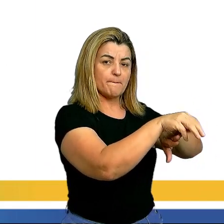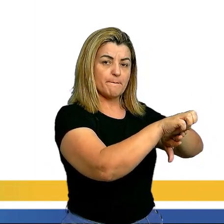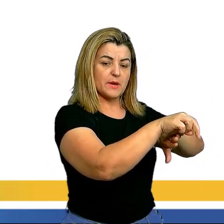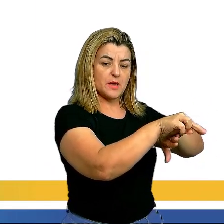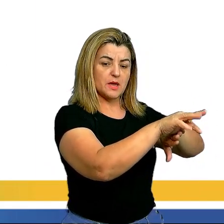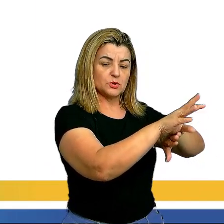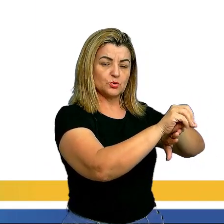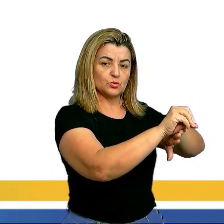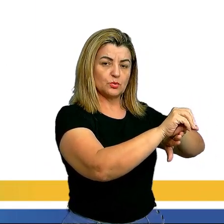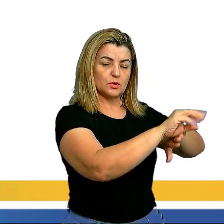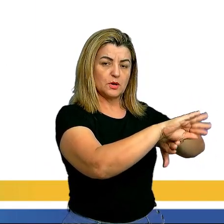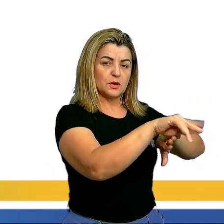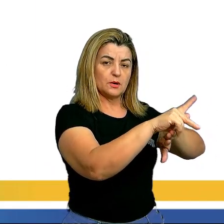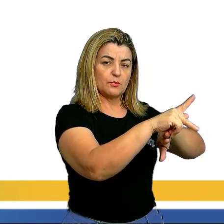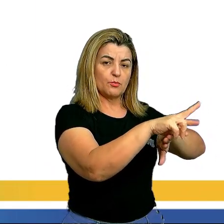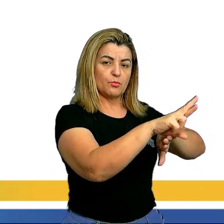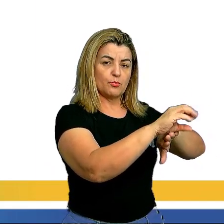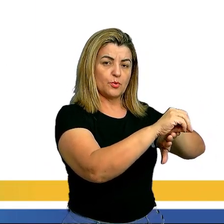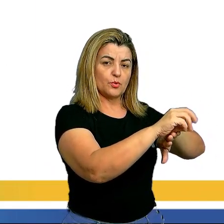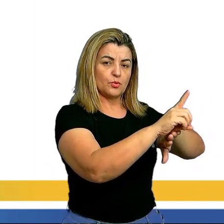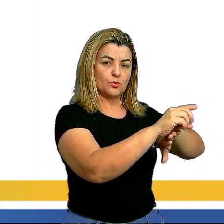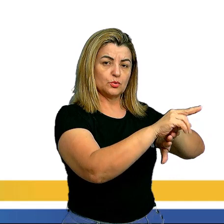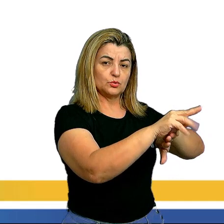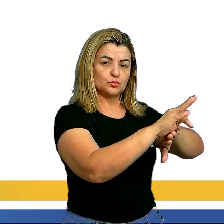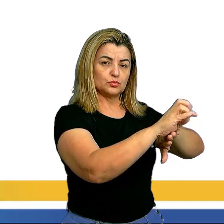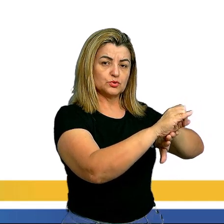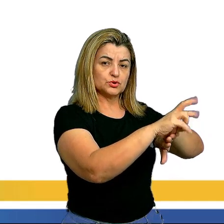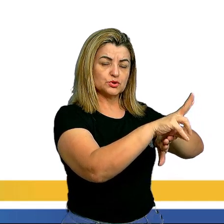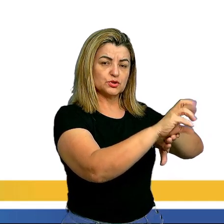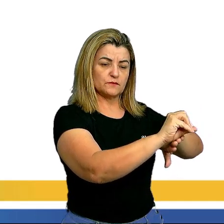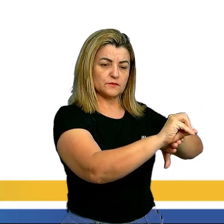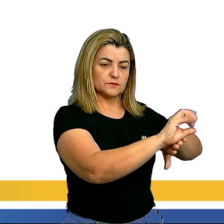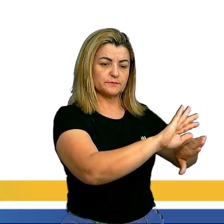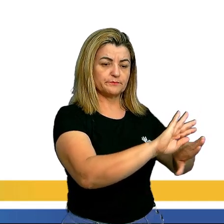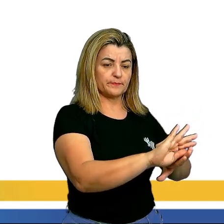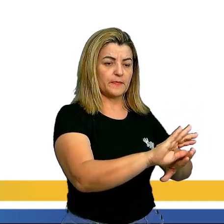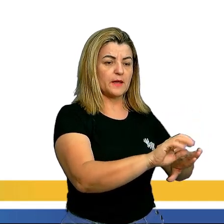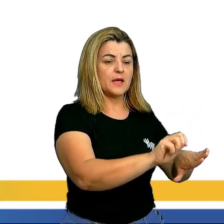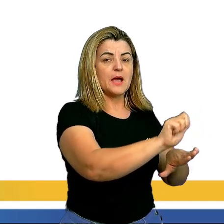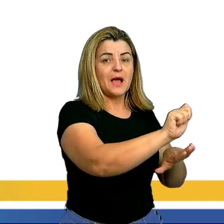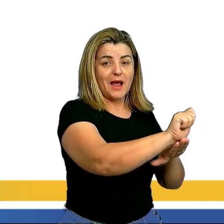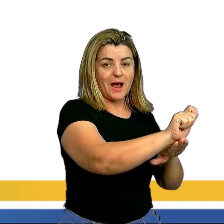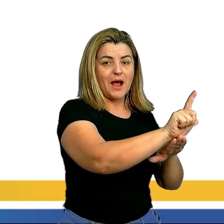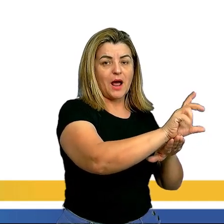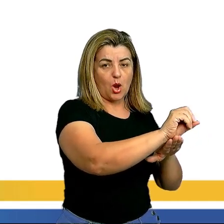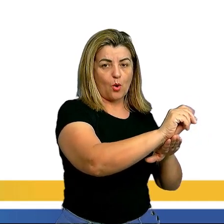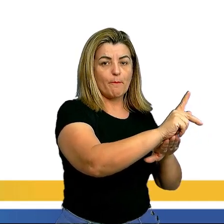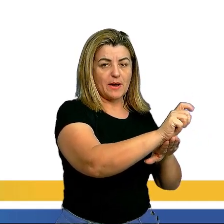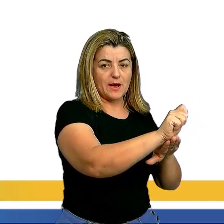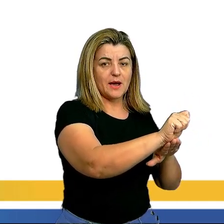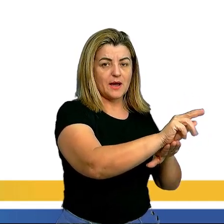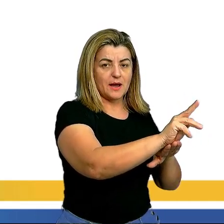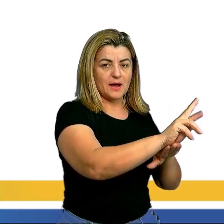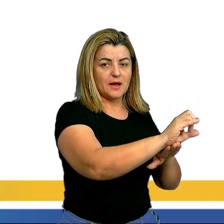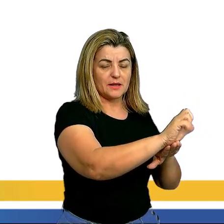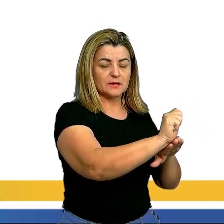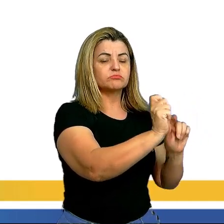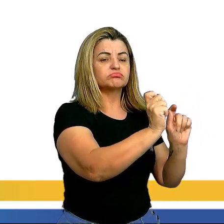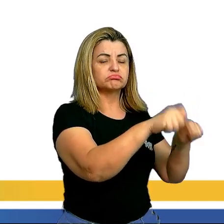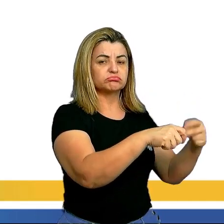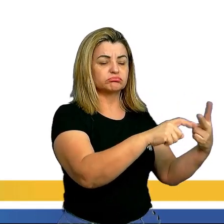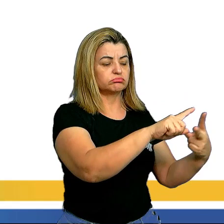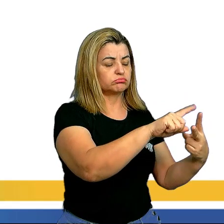é alopátrica, tá certo? Acontece, pessoal, que a alopátrica ela ainda pode ser de duas maneiras. Conhecido